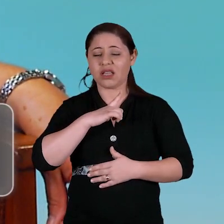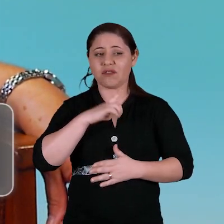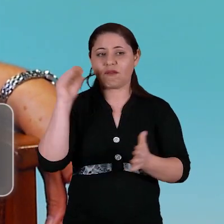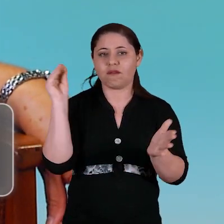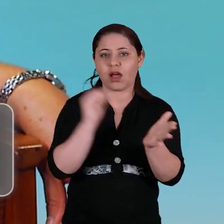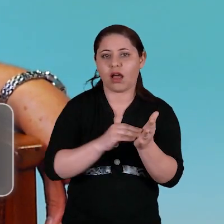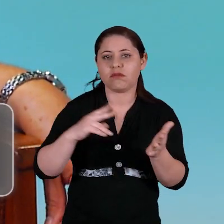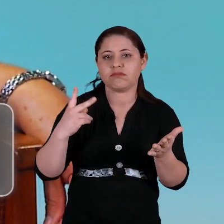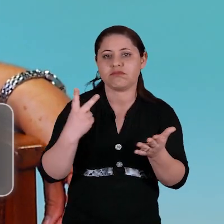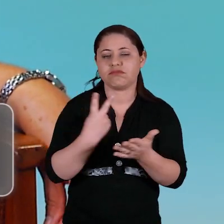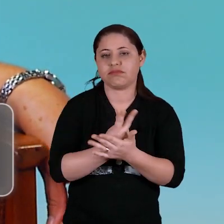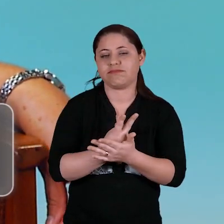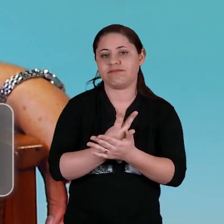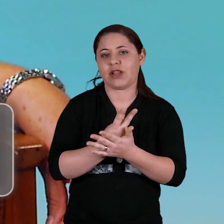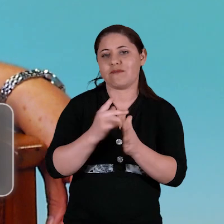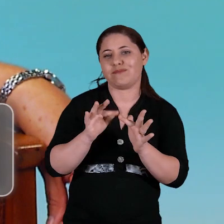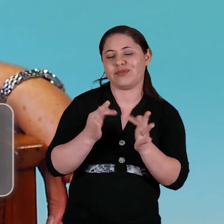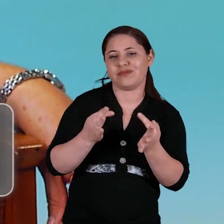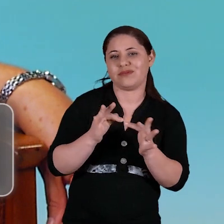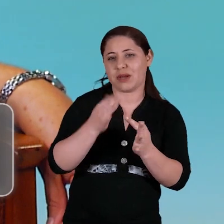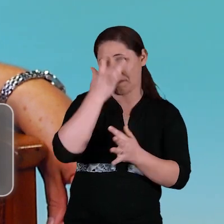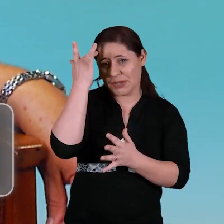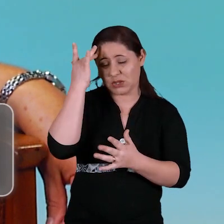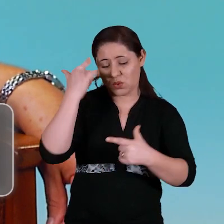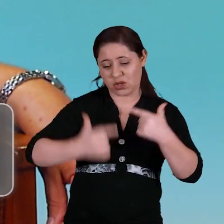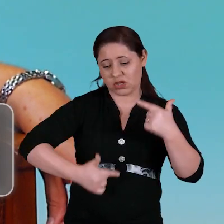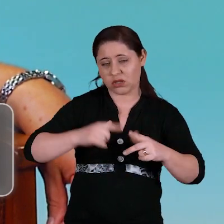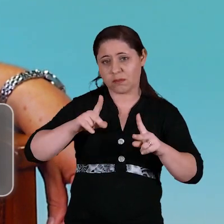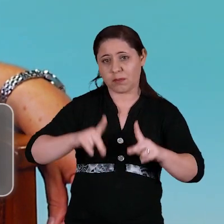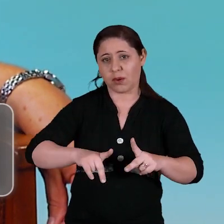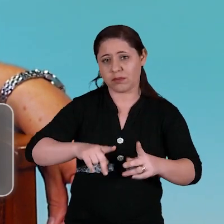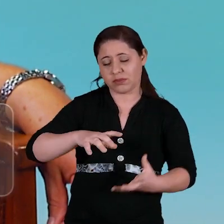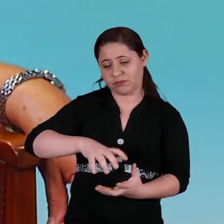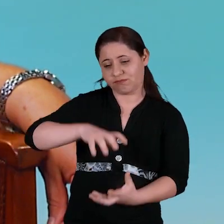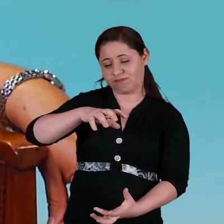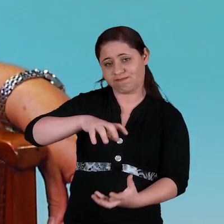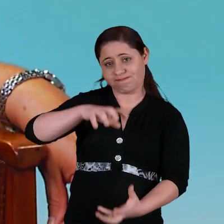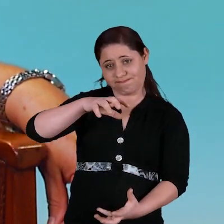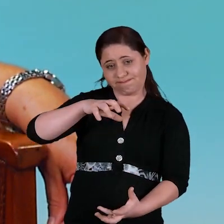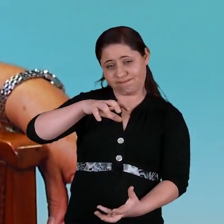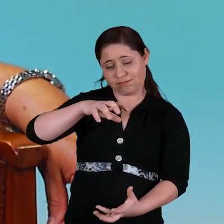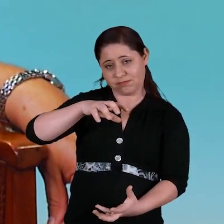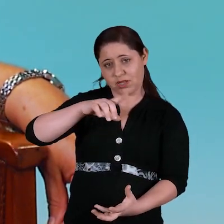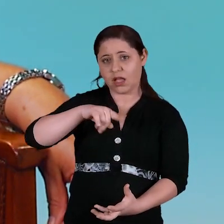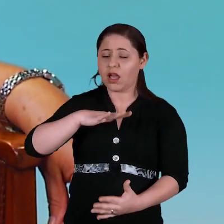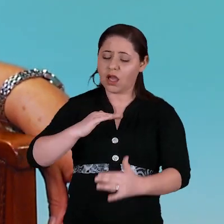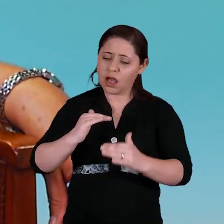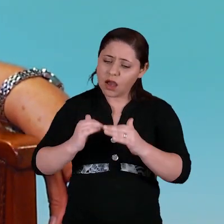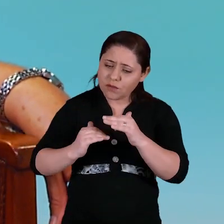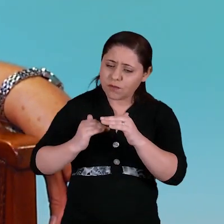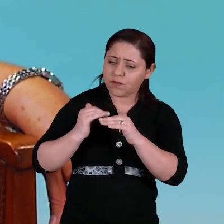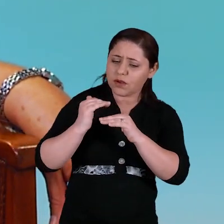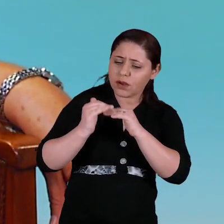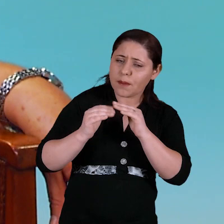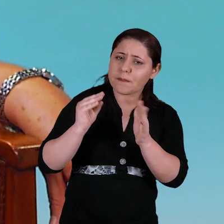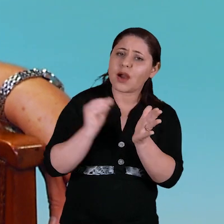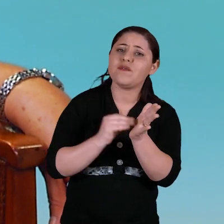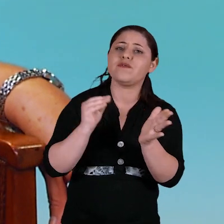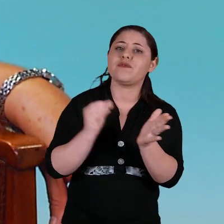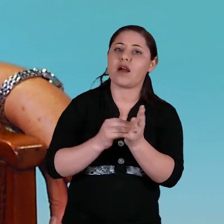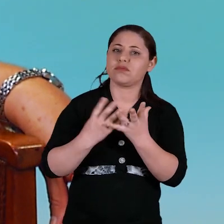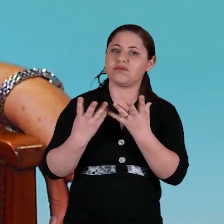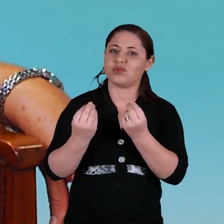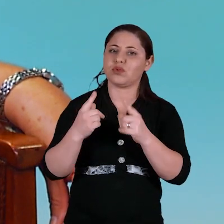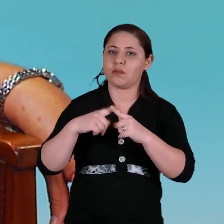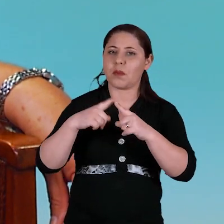políticas públicas voltadas para a pessoa idosa. Como já dissemos, assim, avançou bastante, mas ainda falta muito,